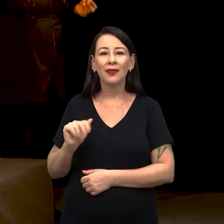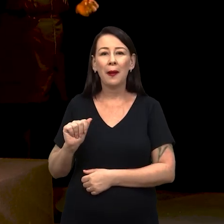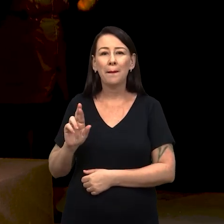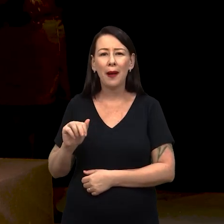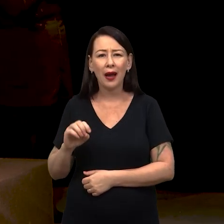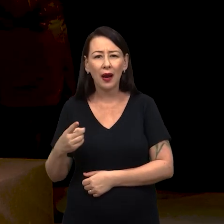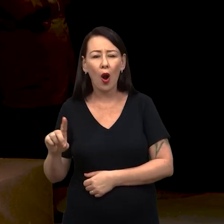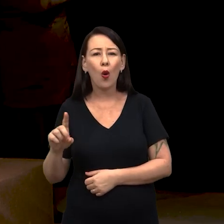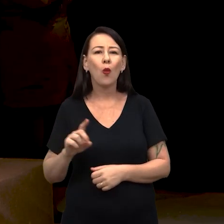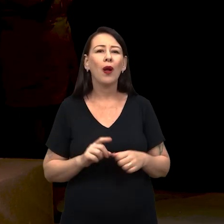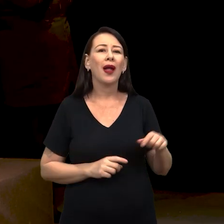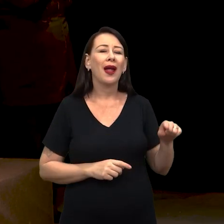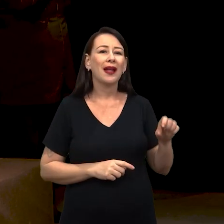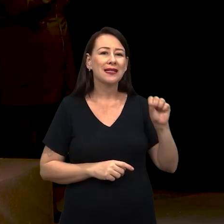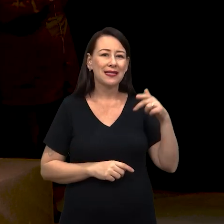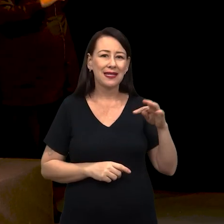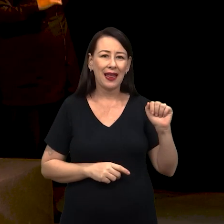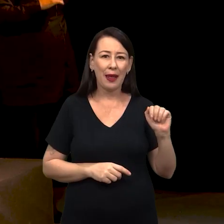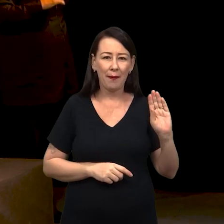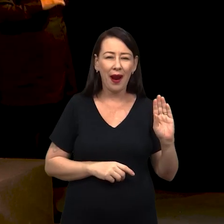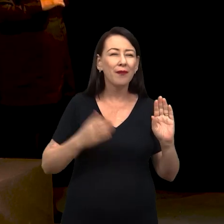Barão e de Santa Bárbara era Morro Grande?